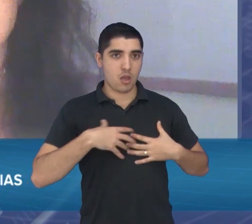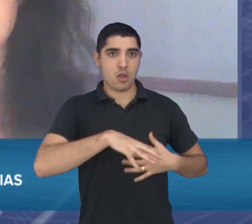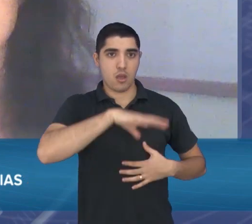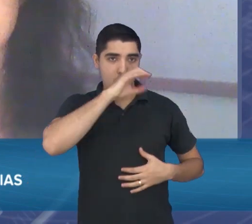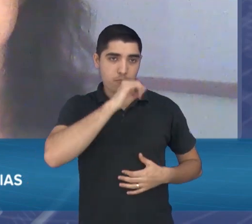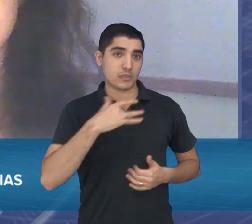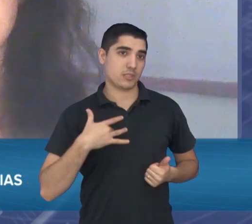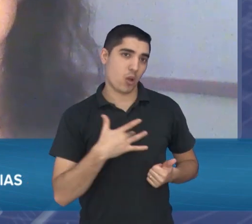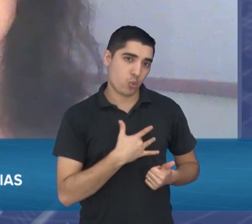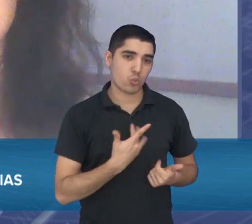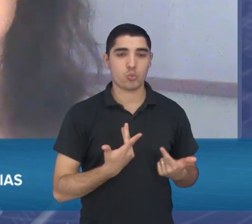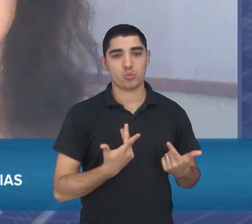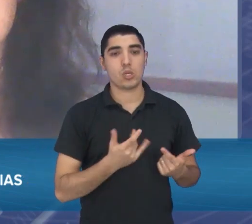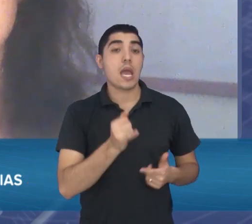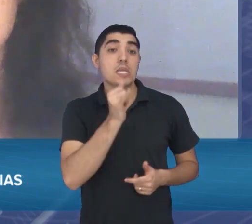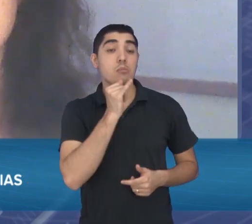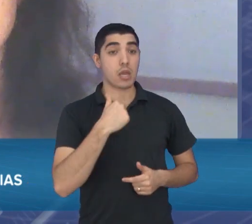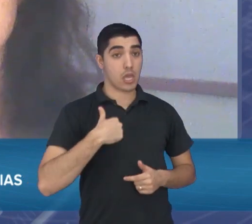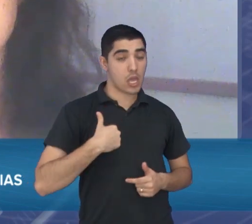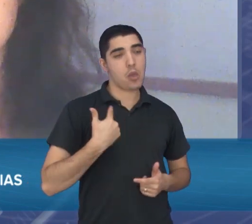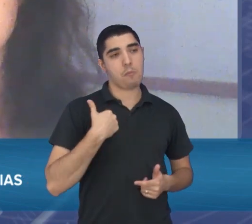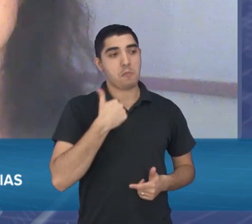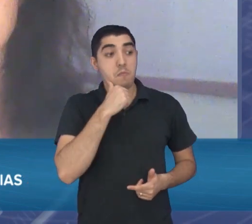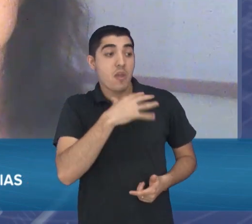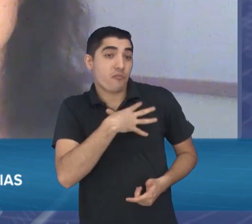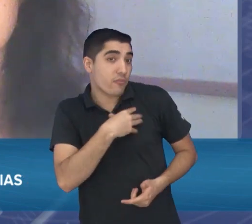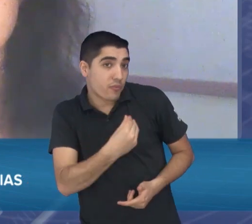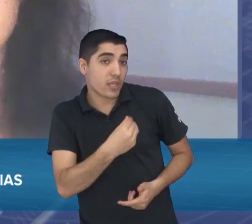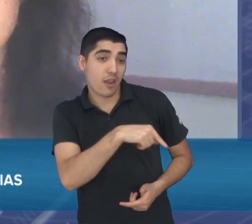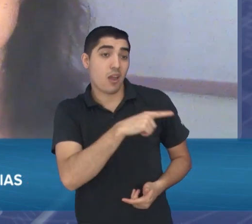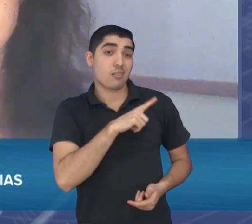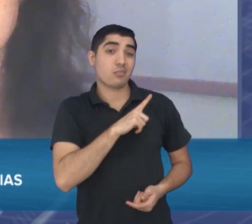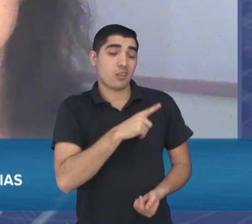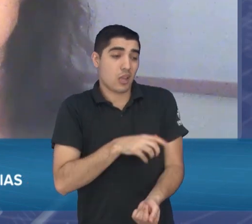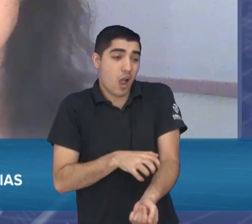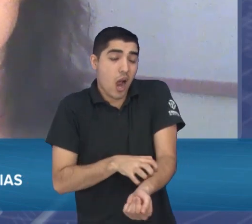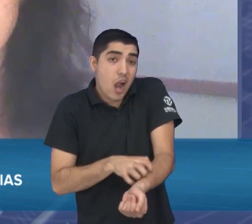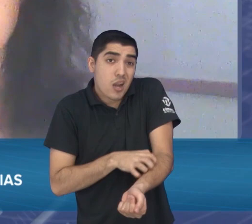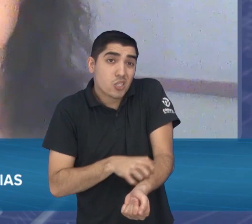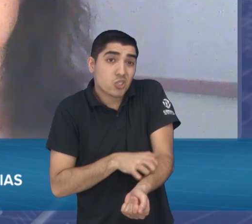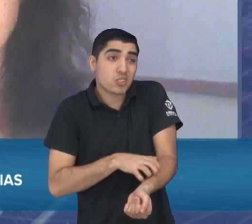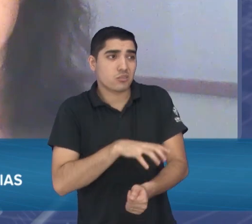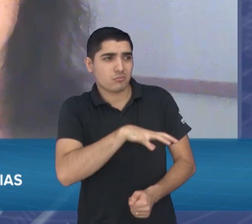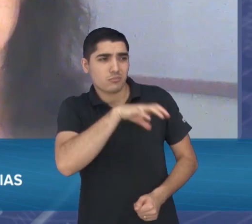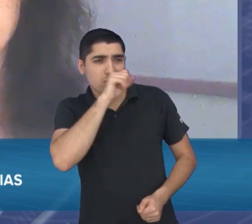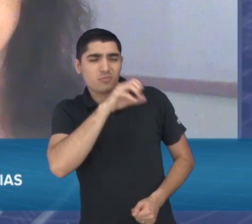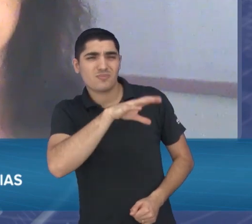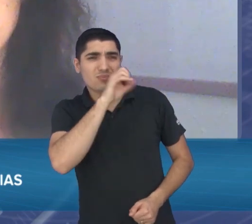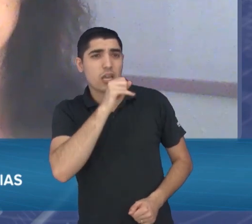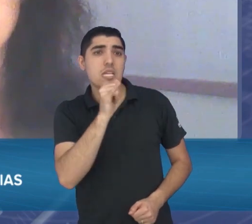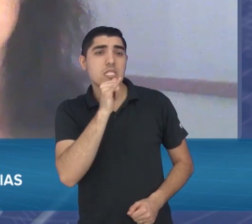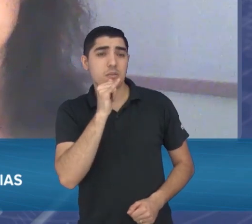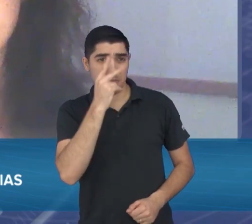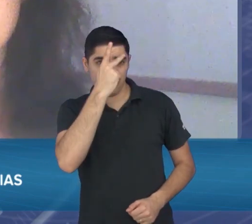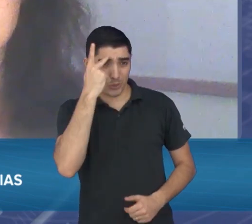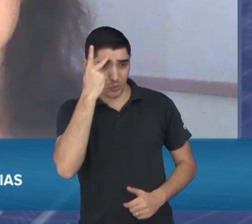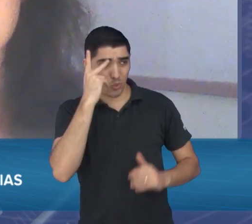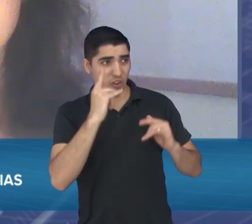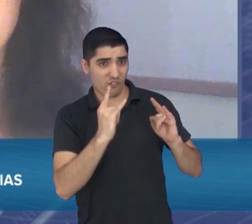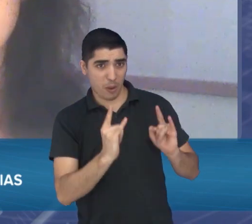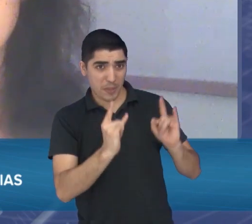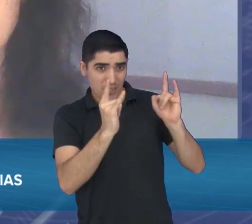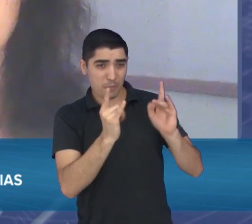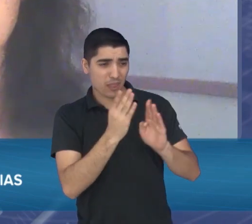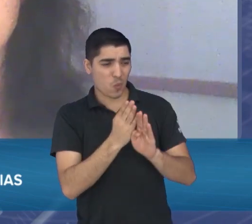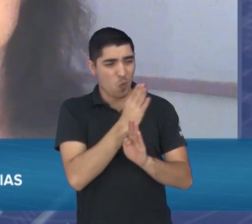Por exemplo, minha filha tem uma alergia e a situação está pegando. O vizinho do lado de cima fuma, acaba